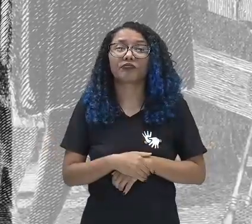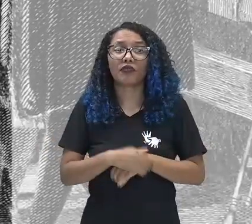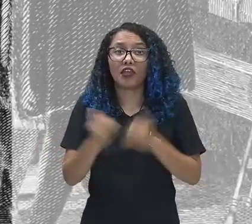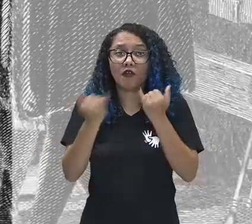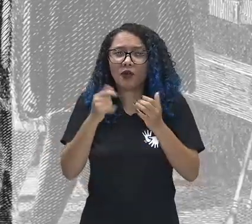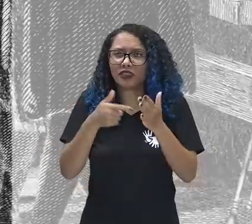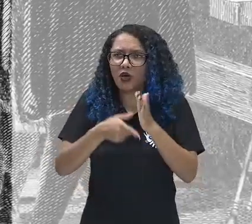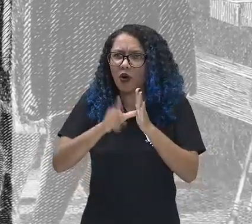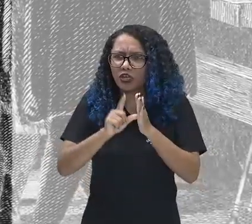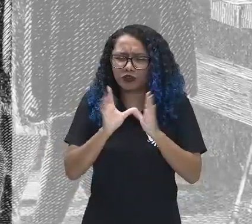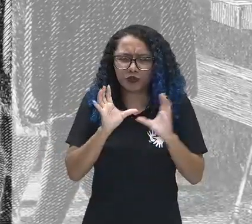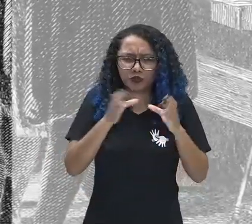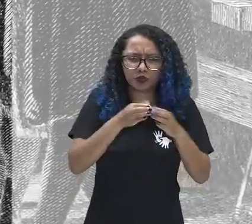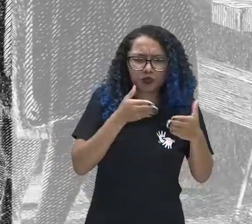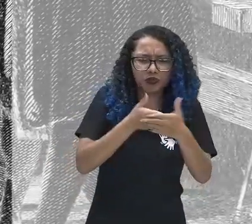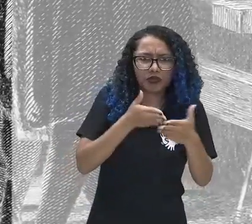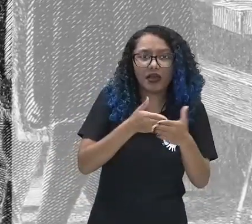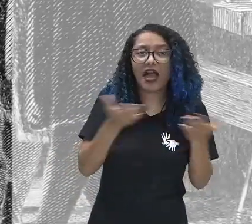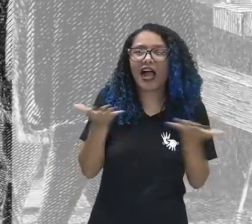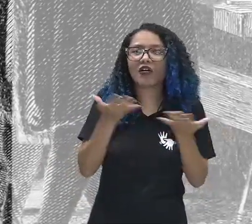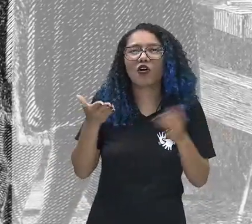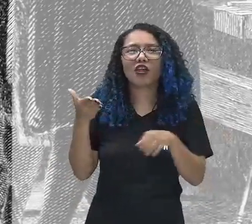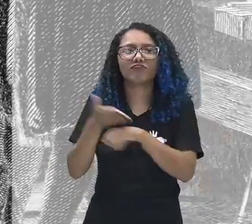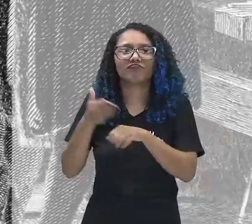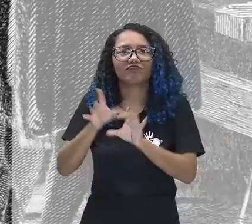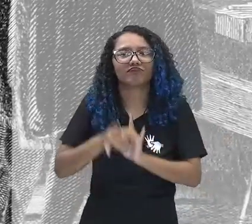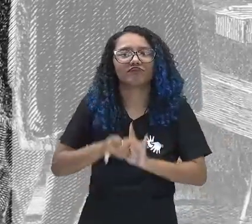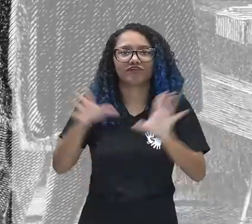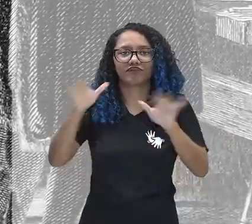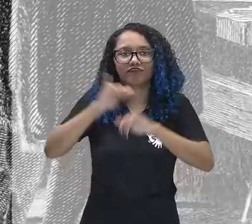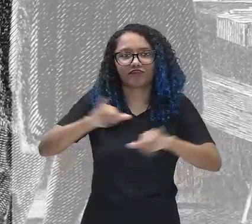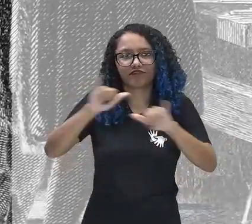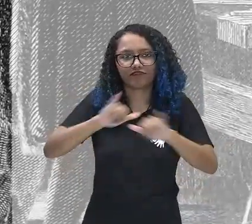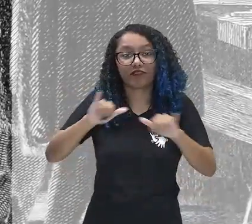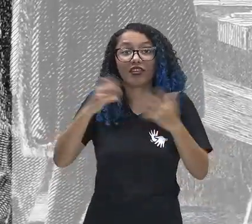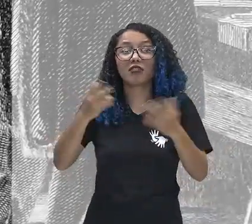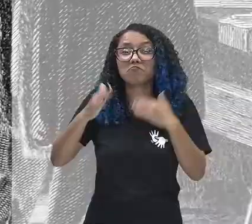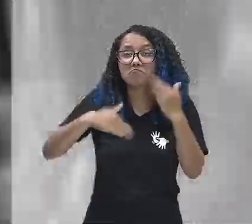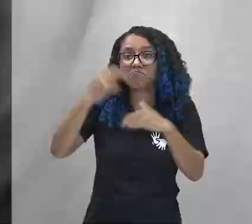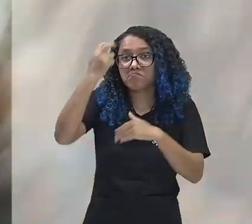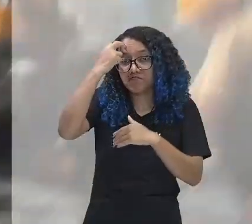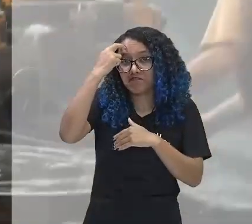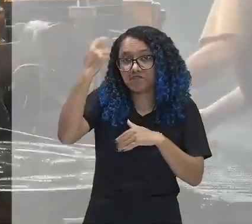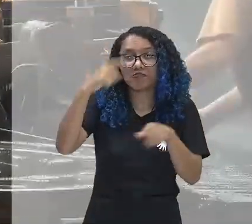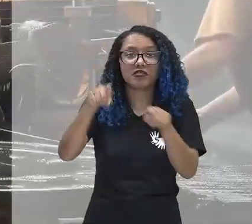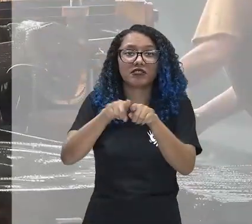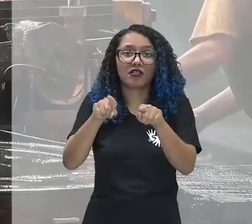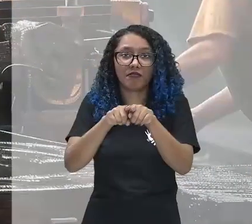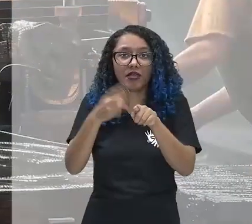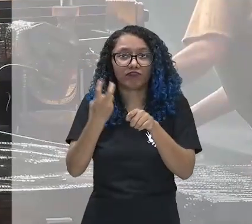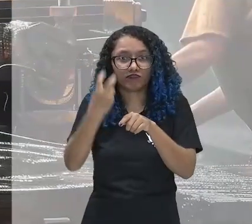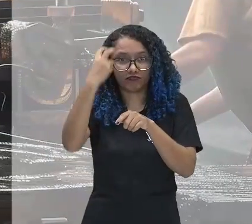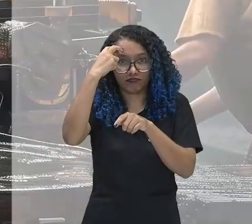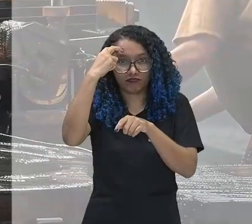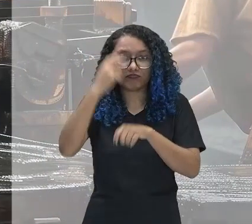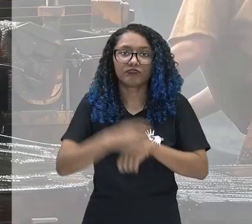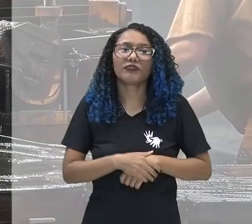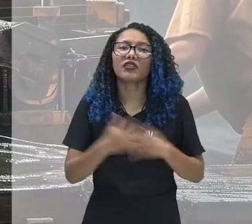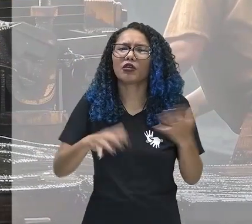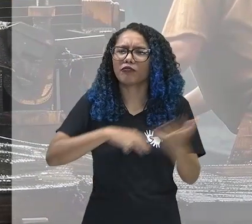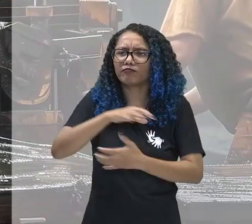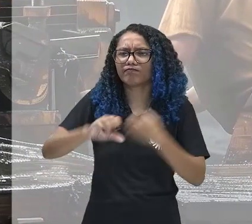poucos se tornou acessível, impulsionando o desenvolvimento intelectual e cultural. A Revolução